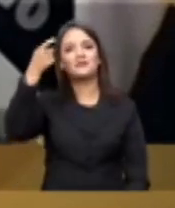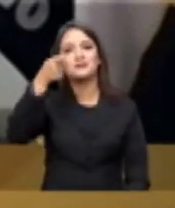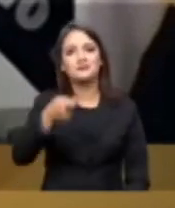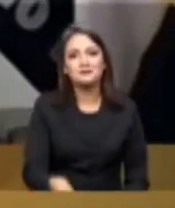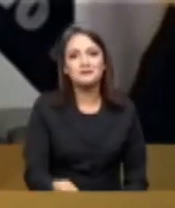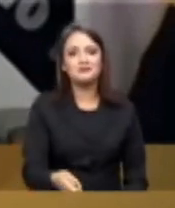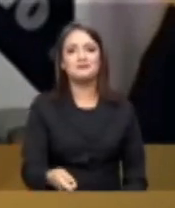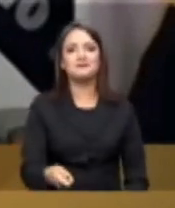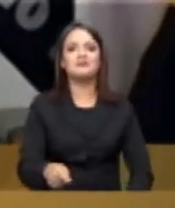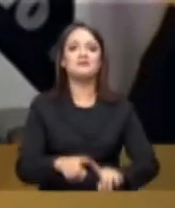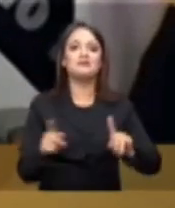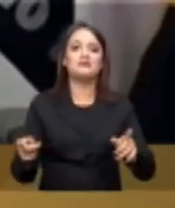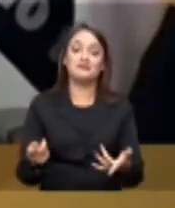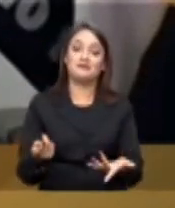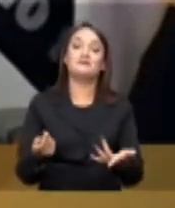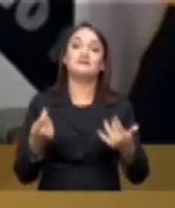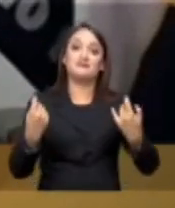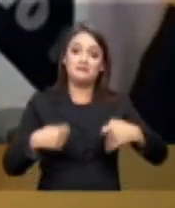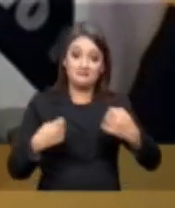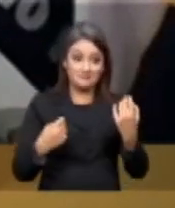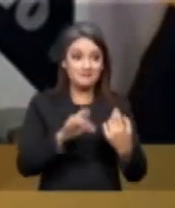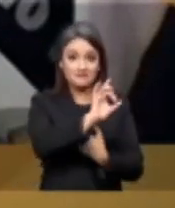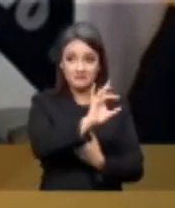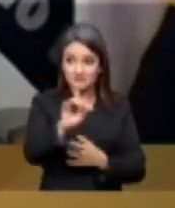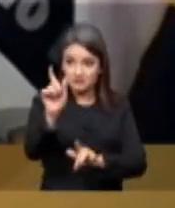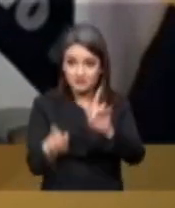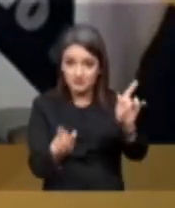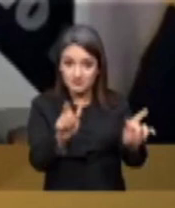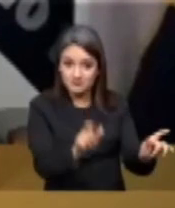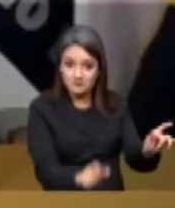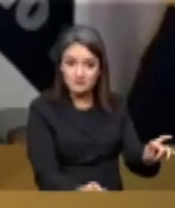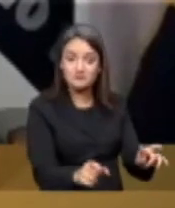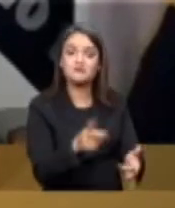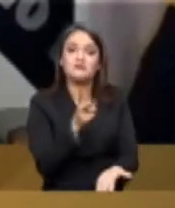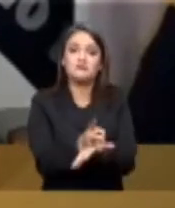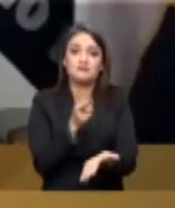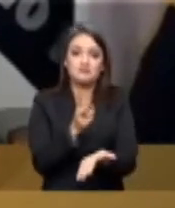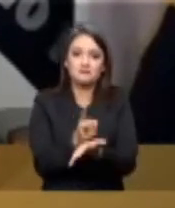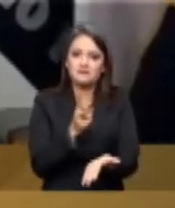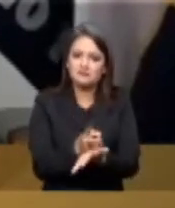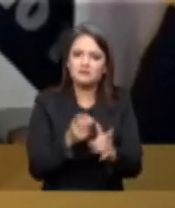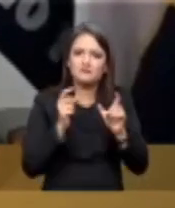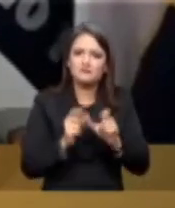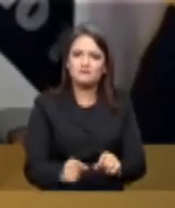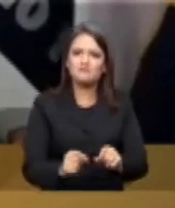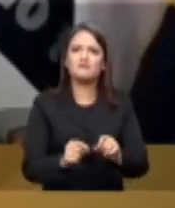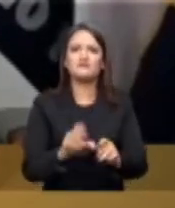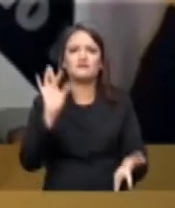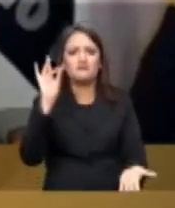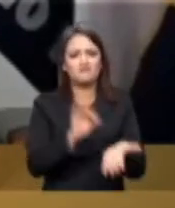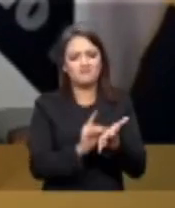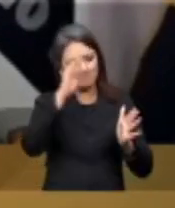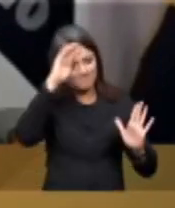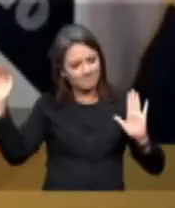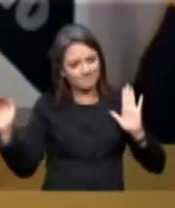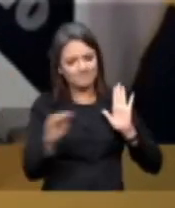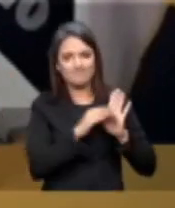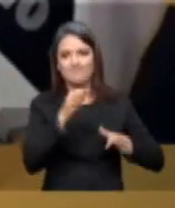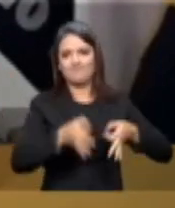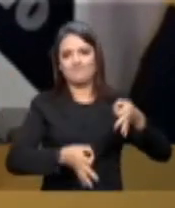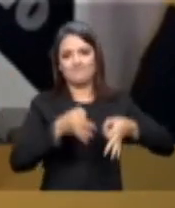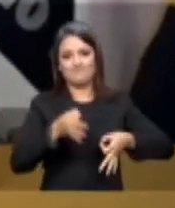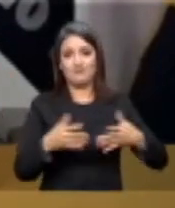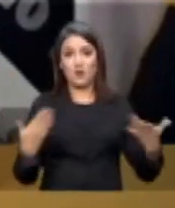que exige que seus membros se mantenham com os pés firmes na ordem jurídica. Nessa sessão